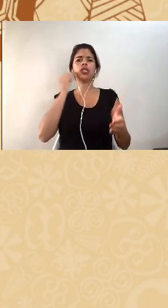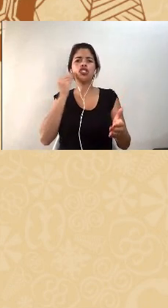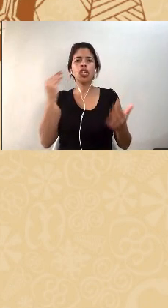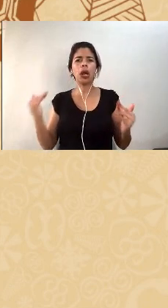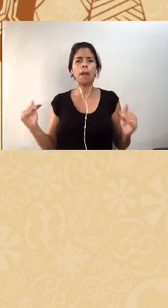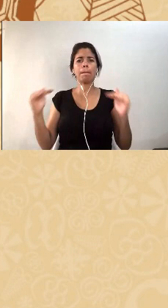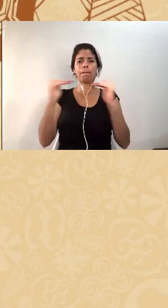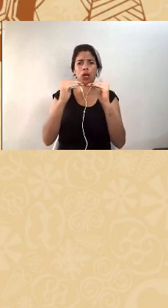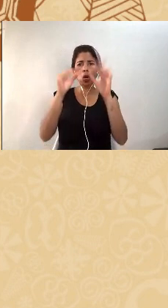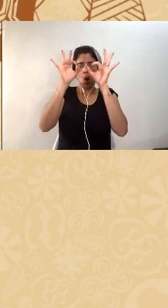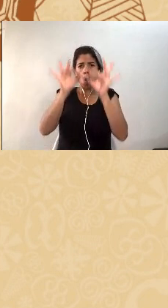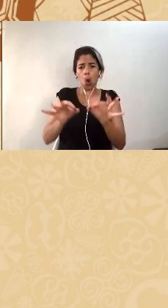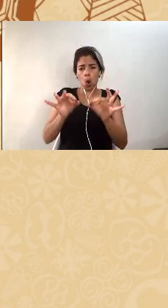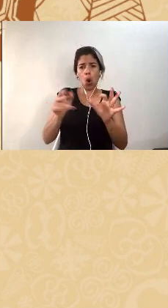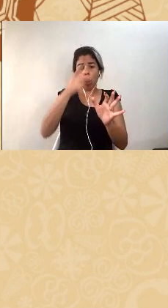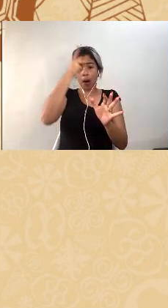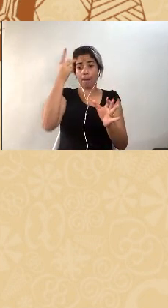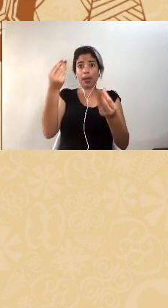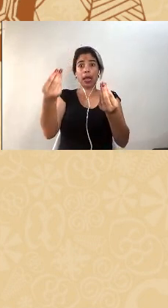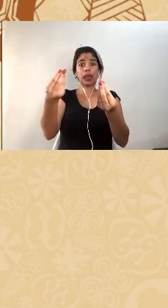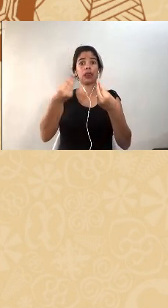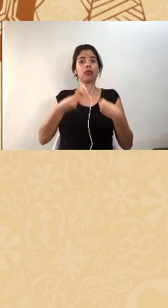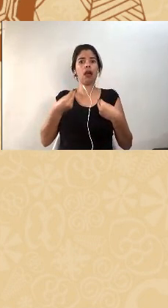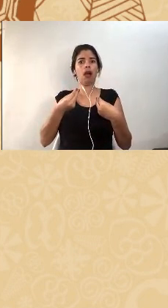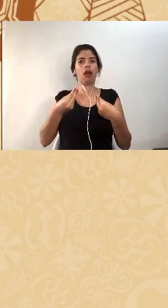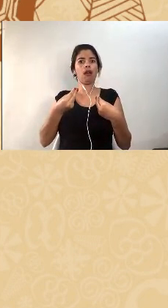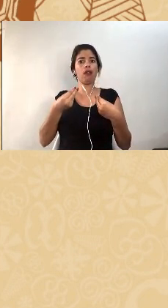esse lugar para uma pessoa negra, para uma mulher negra?